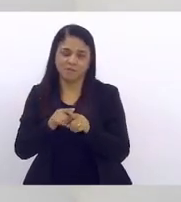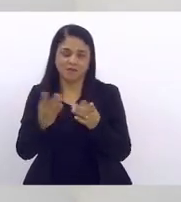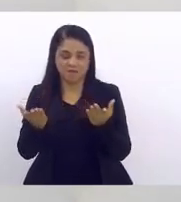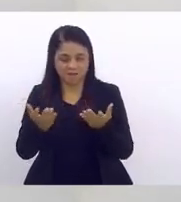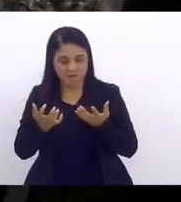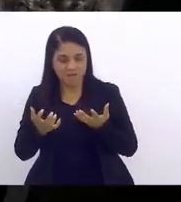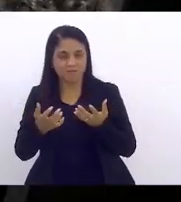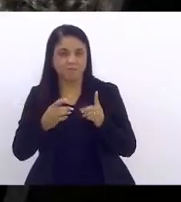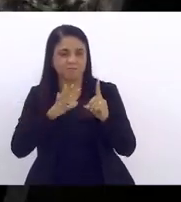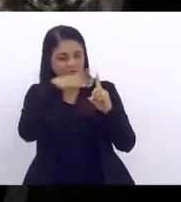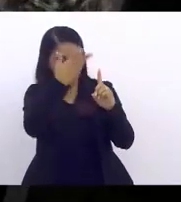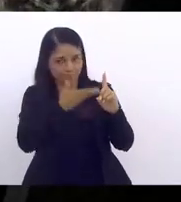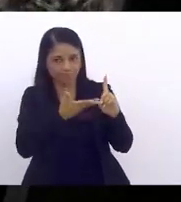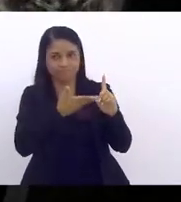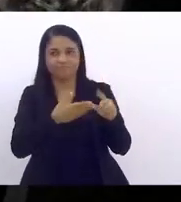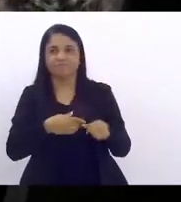Obrigada.